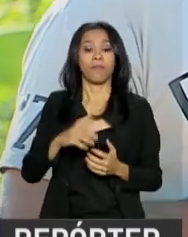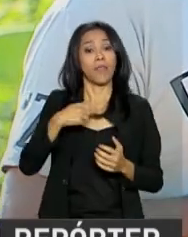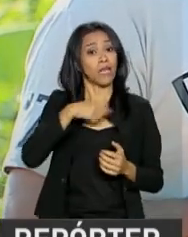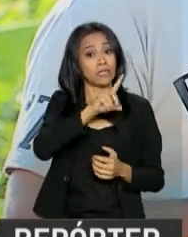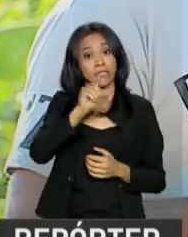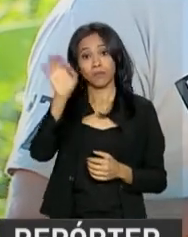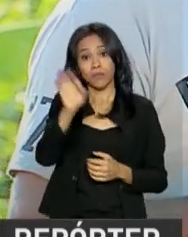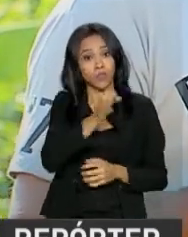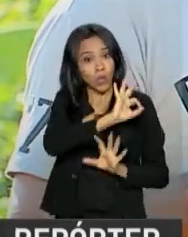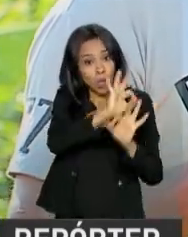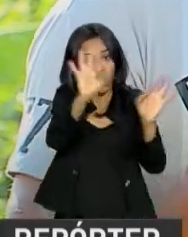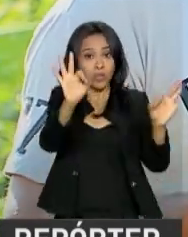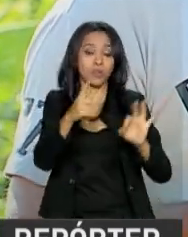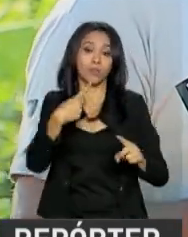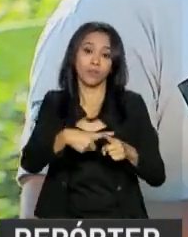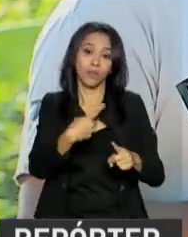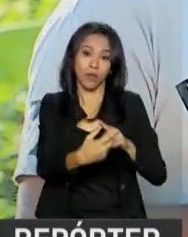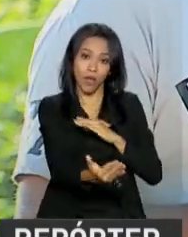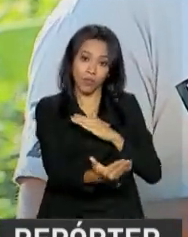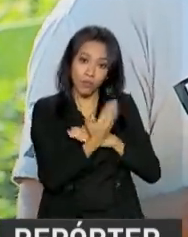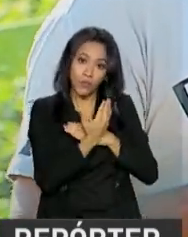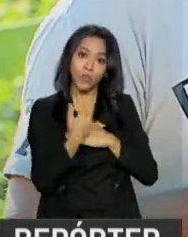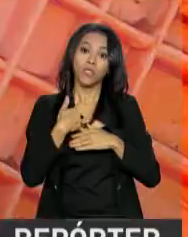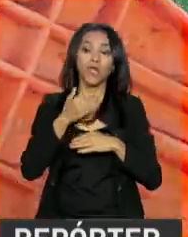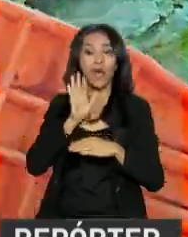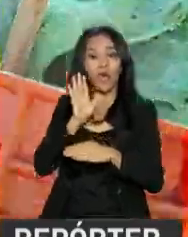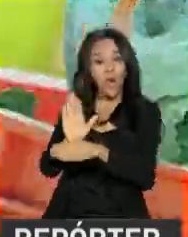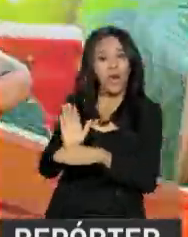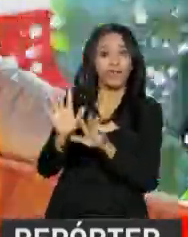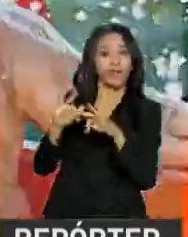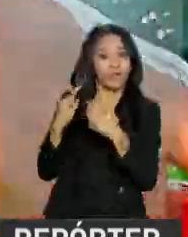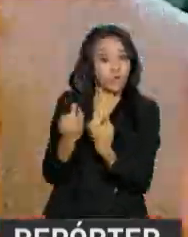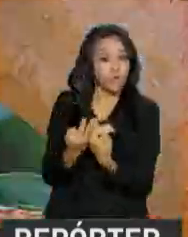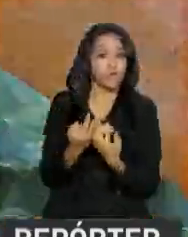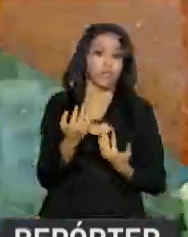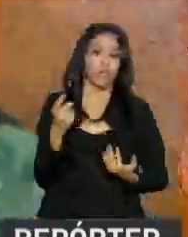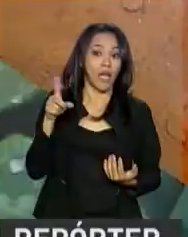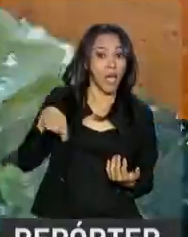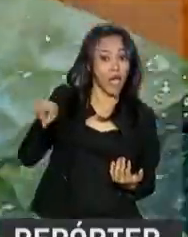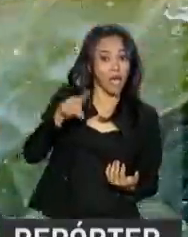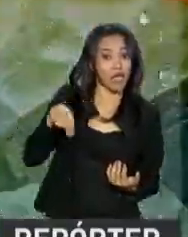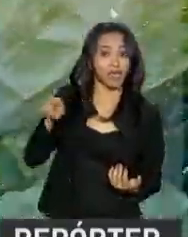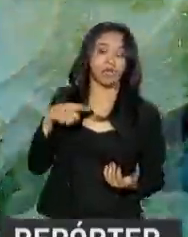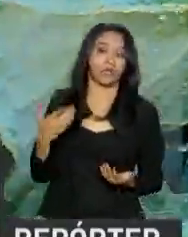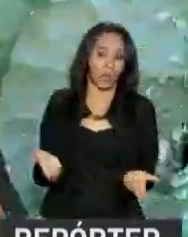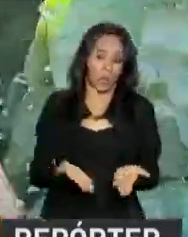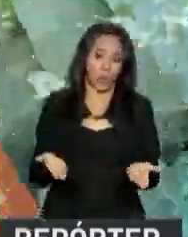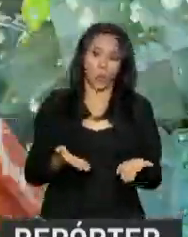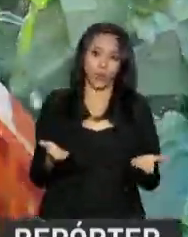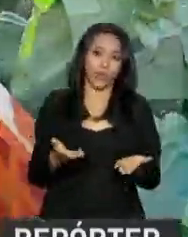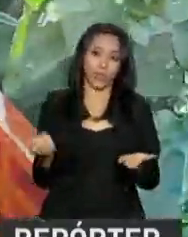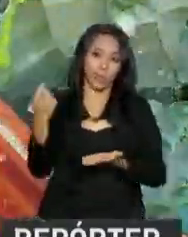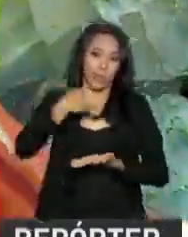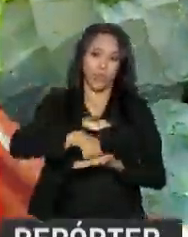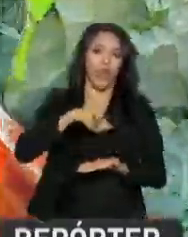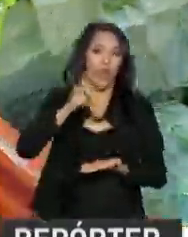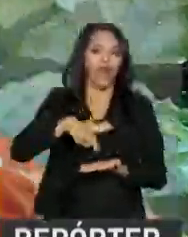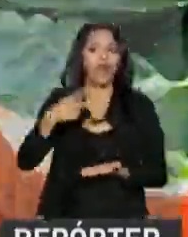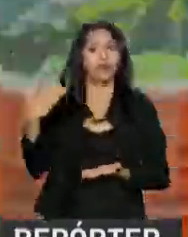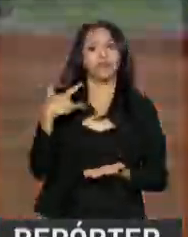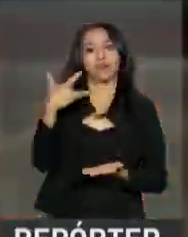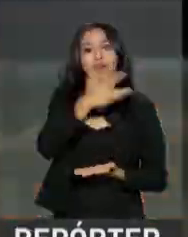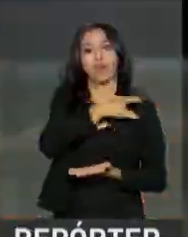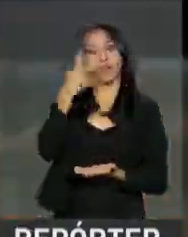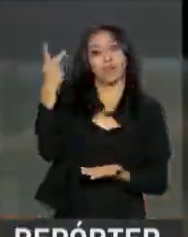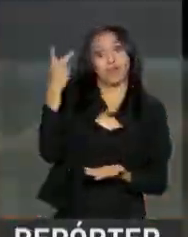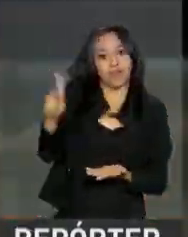como por essa família é que tá aqui investir não é que hoje elas não me pagam ela faz um investimento na saúde delas